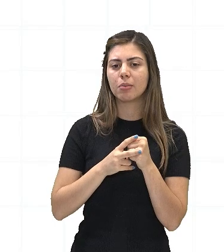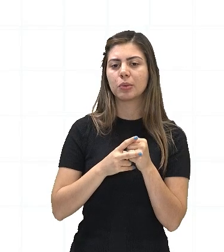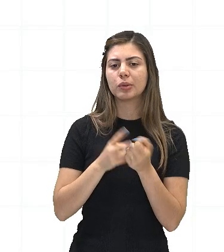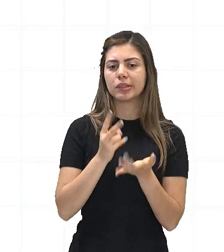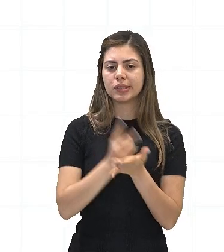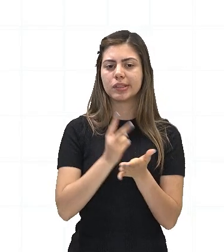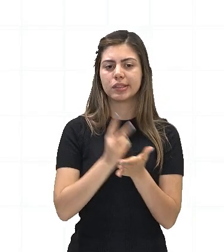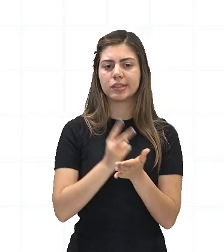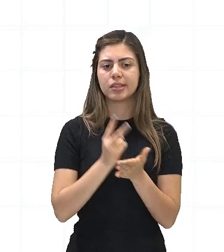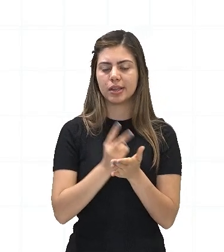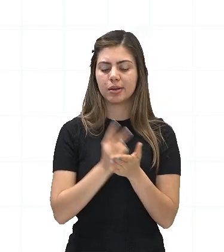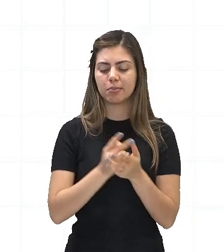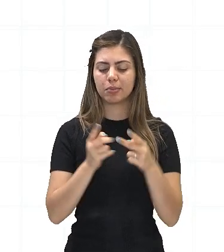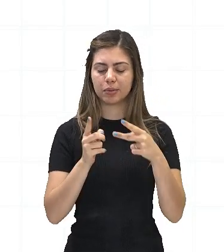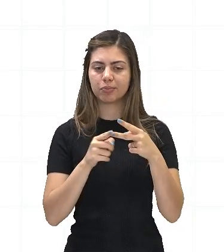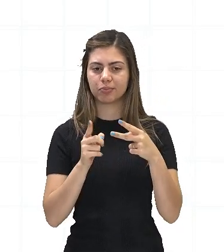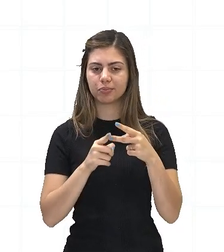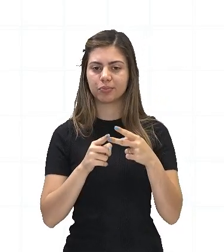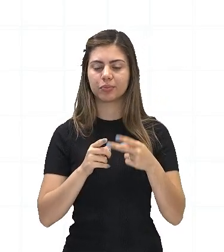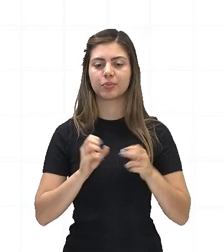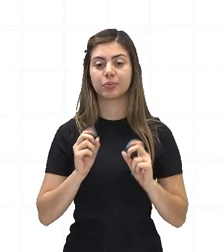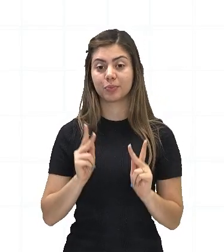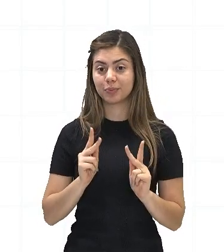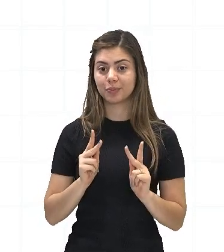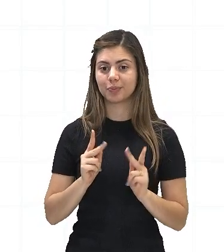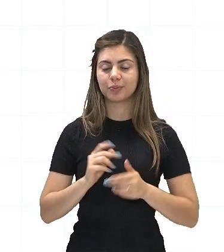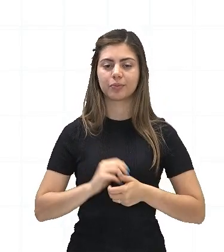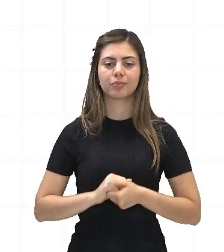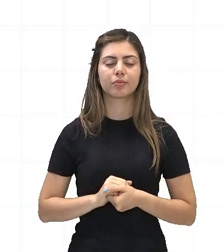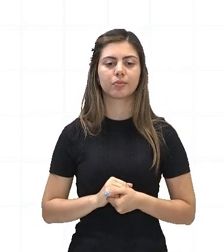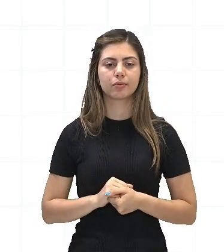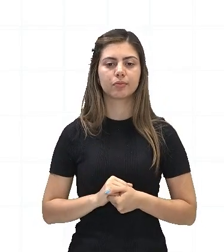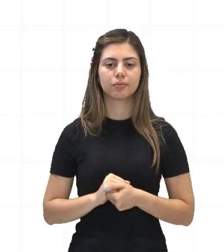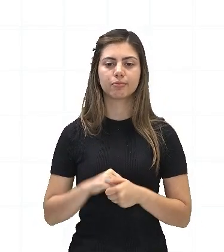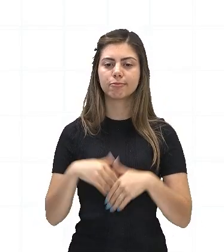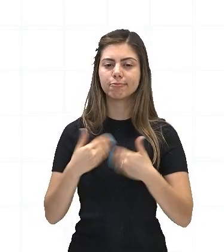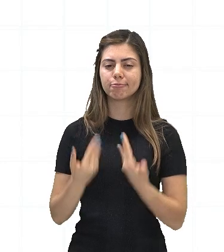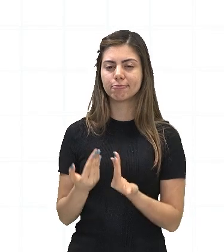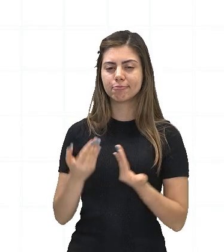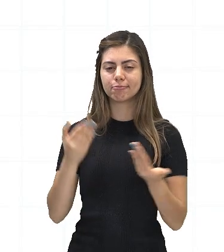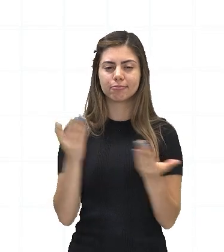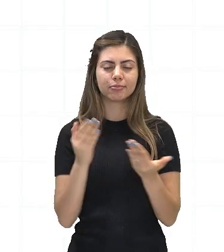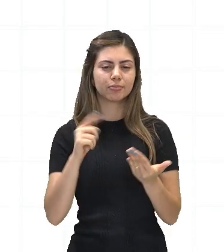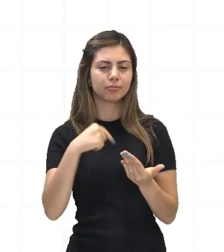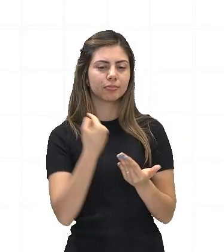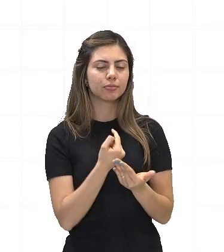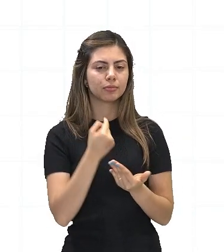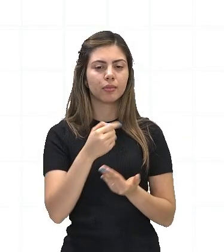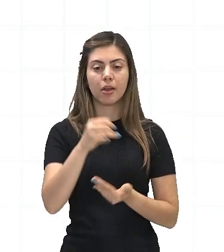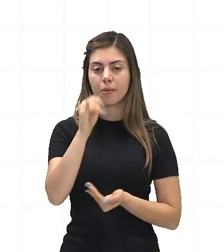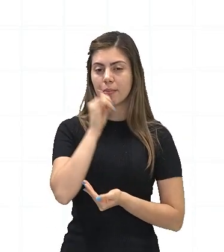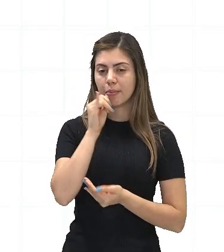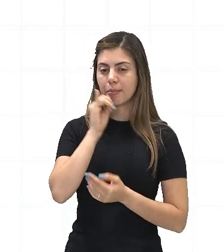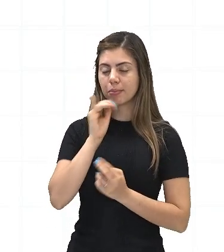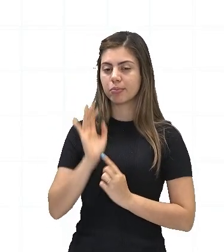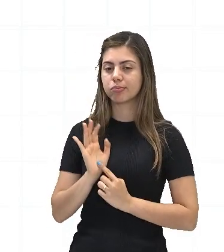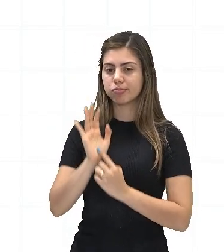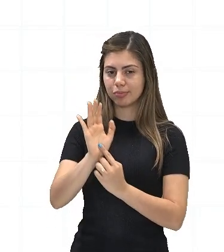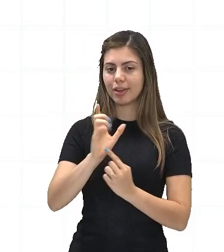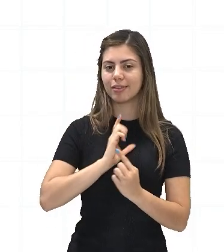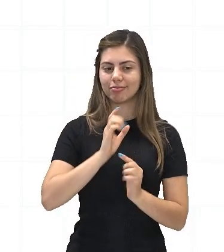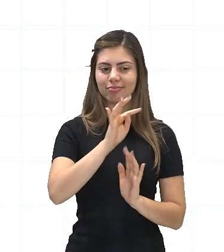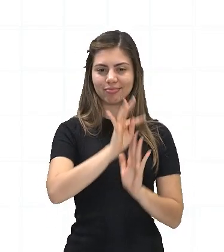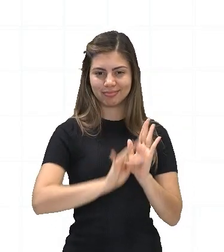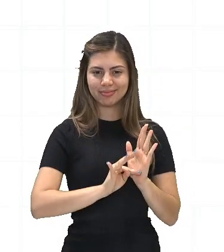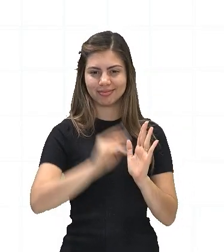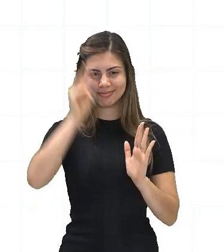verbal, como o próprio nome sugere. Tudo bem até aí? Então agora vamos trabalhar com um exemplo extraído lá do texto